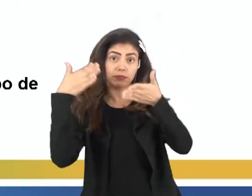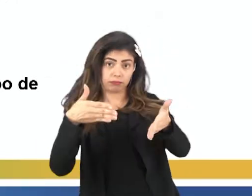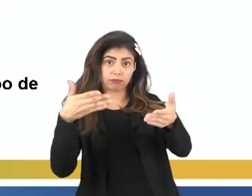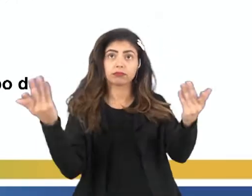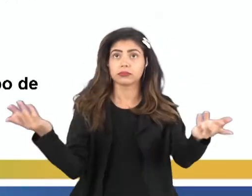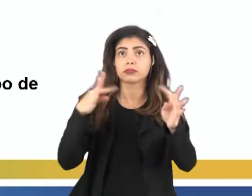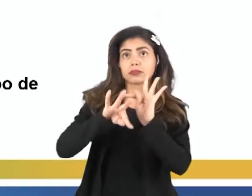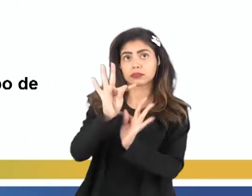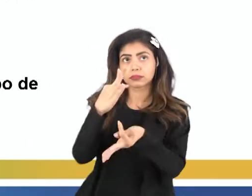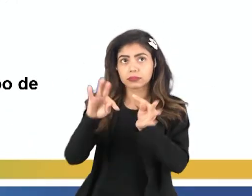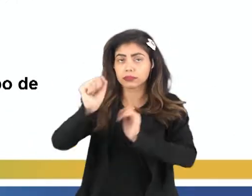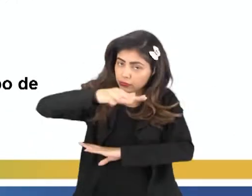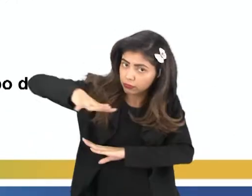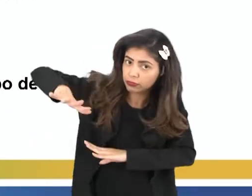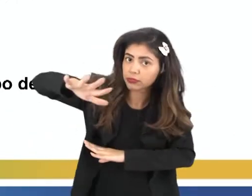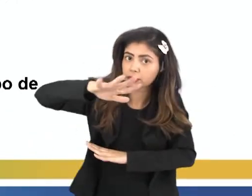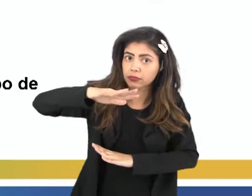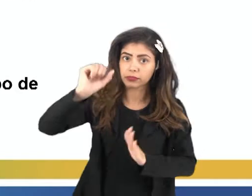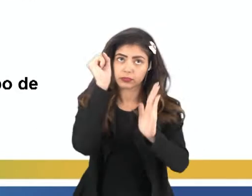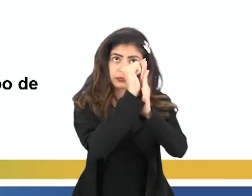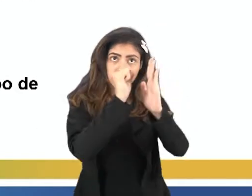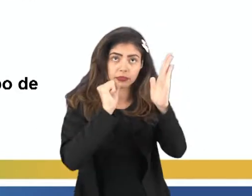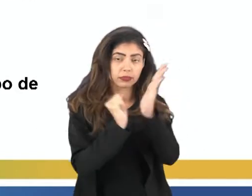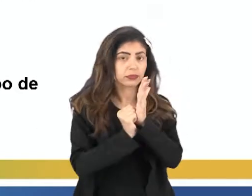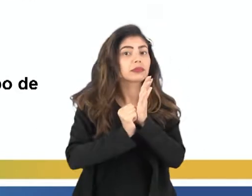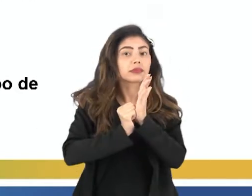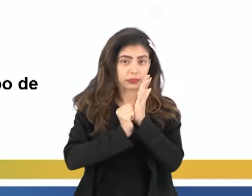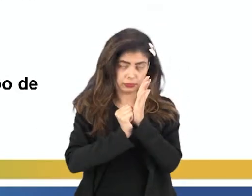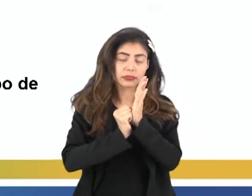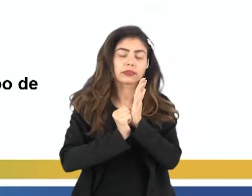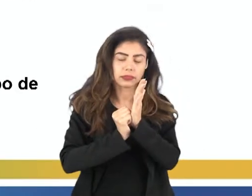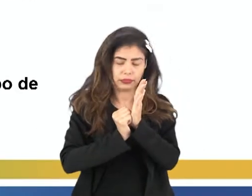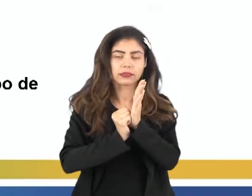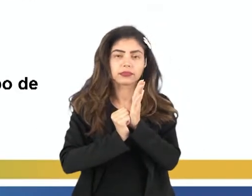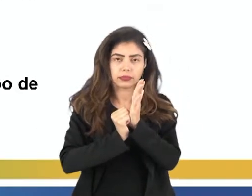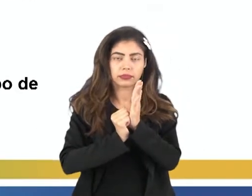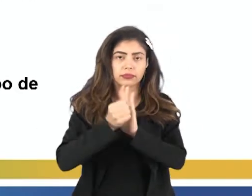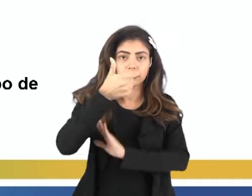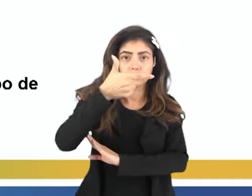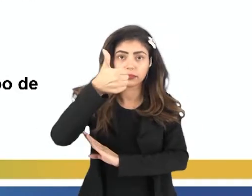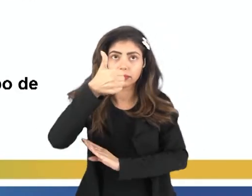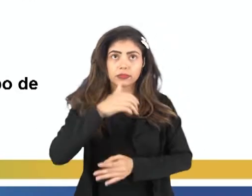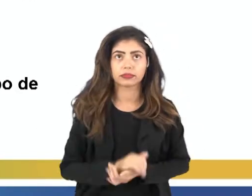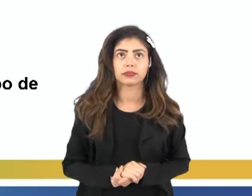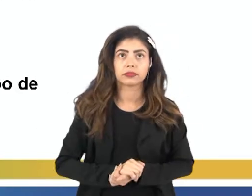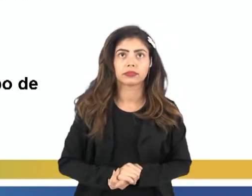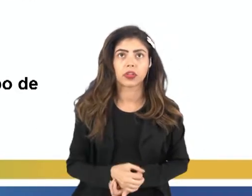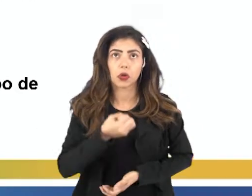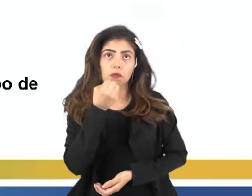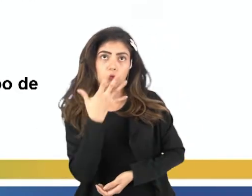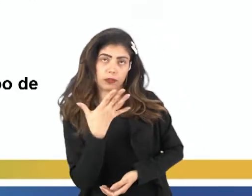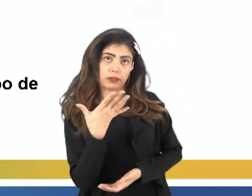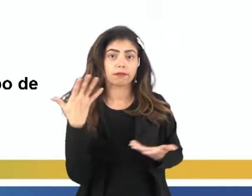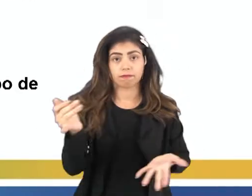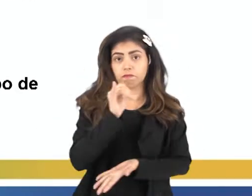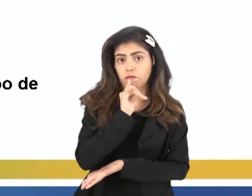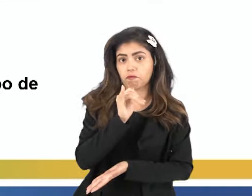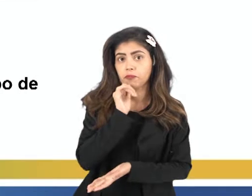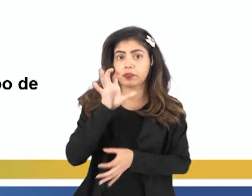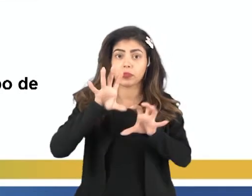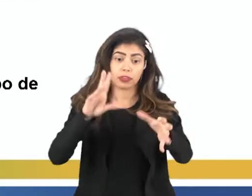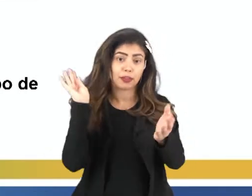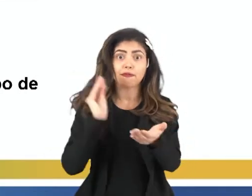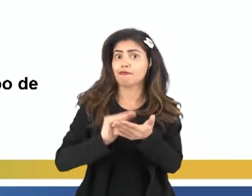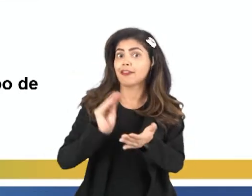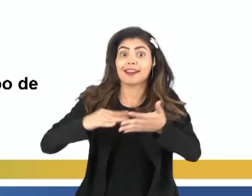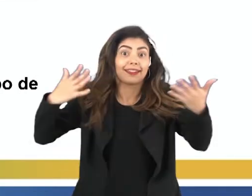neste ponto que a tecnologia no campo entra de vez para o século XXI. E bons exemplos disso não